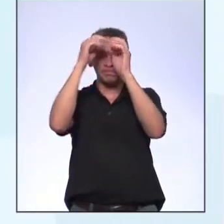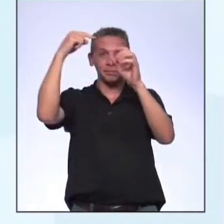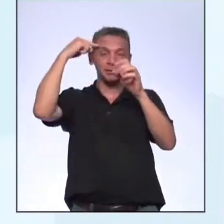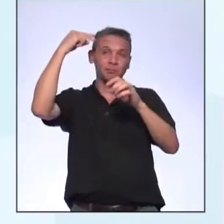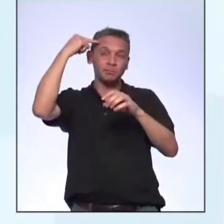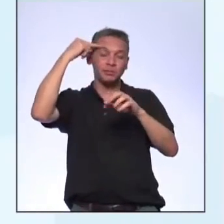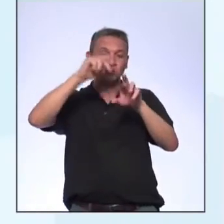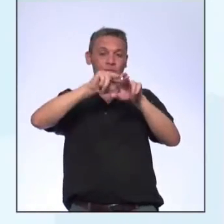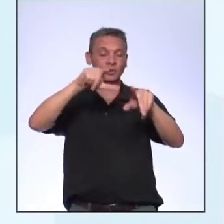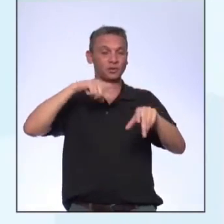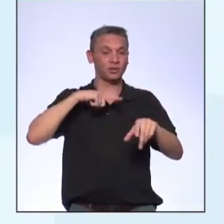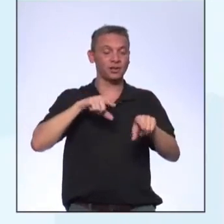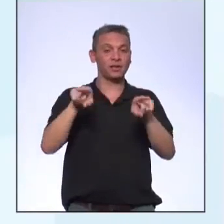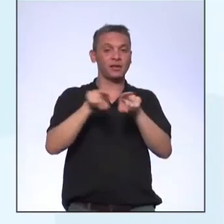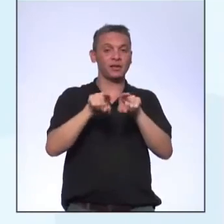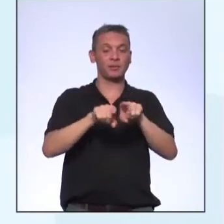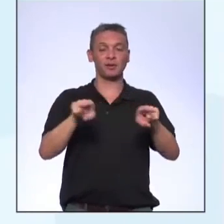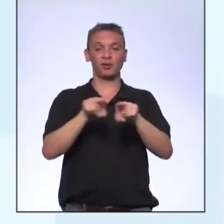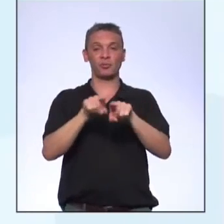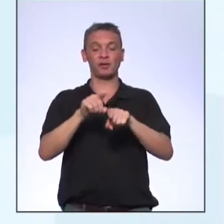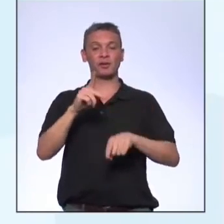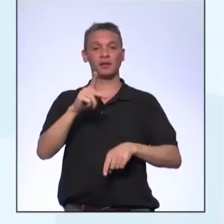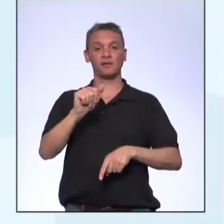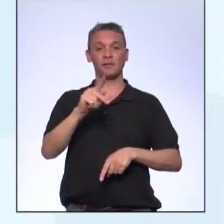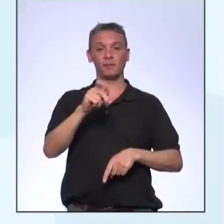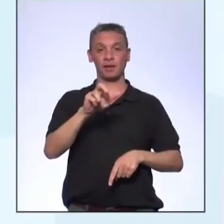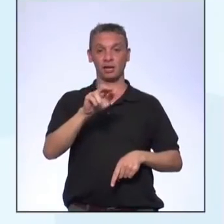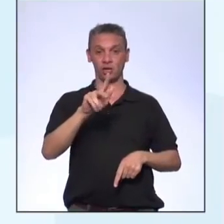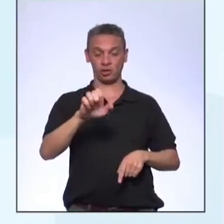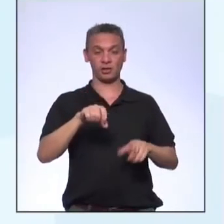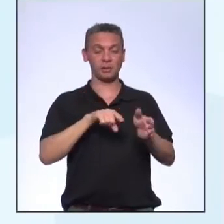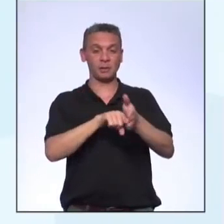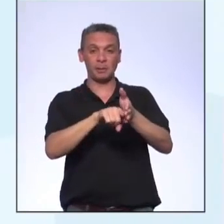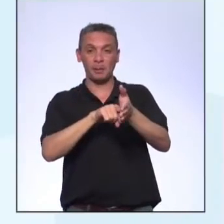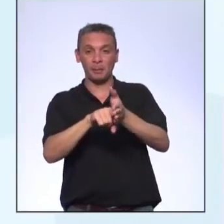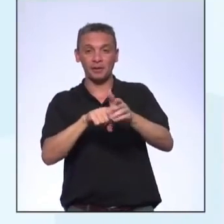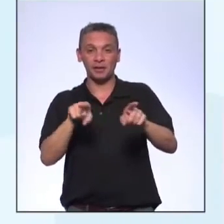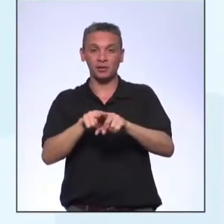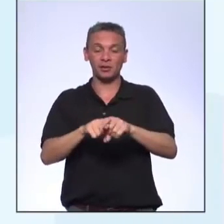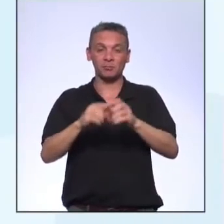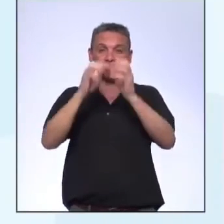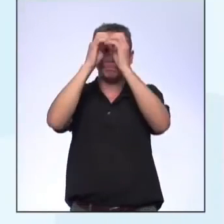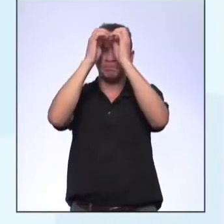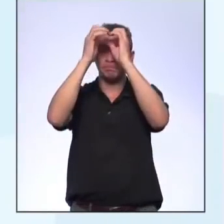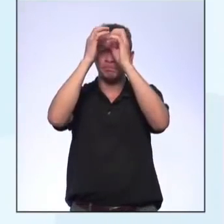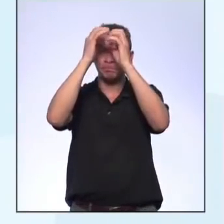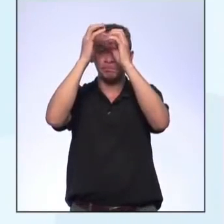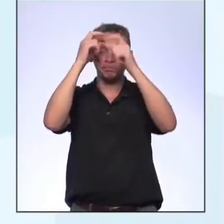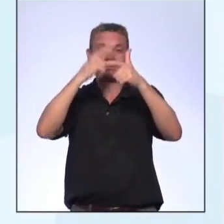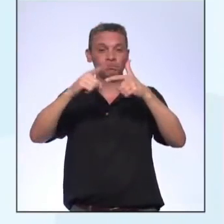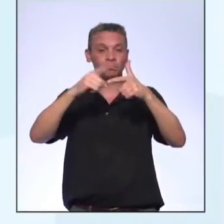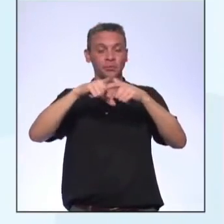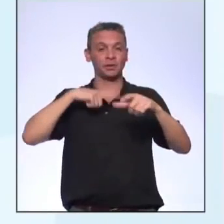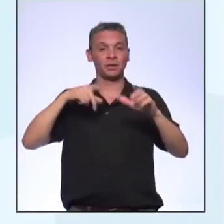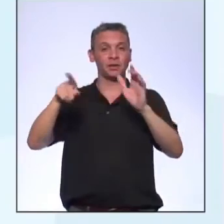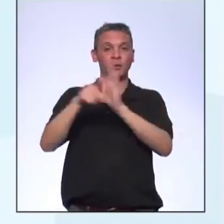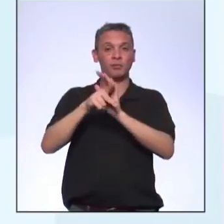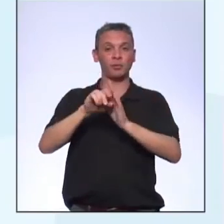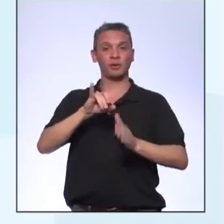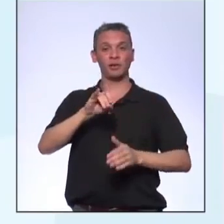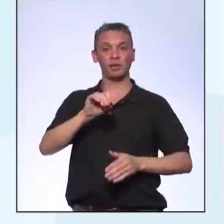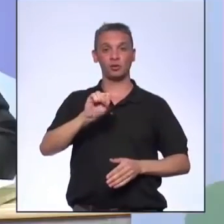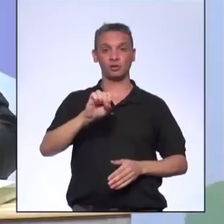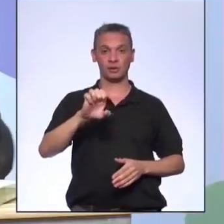Neuroimunomodulação e da rede FAPERJ, de pesquisa em neuroinflamação, sediados no